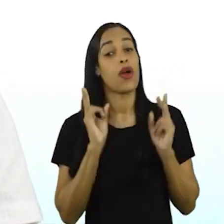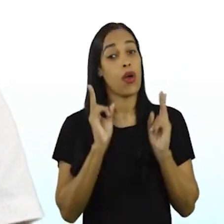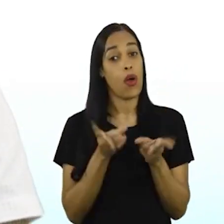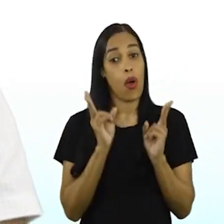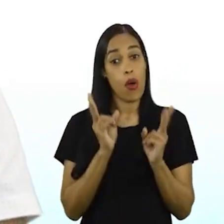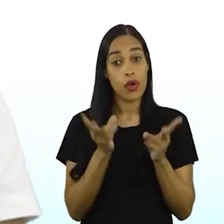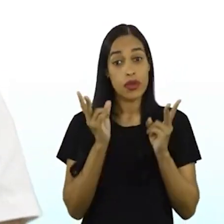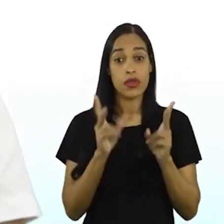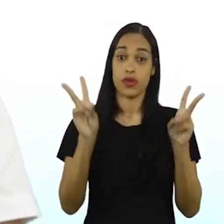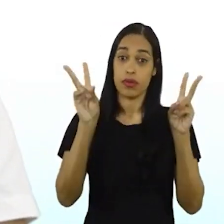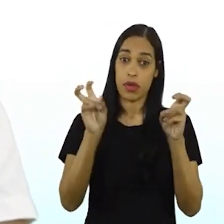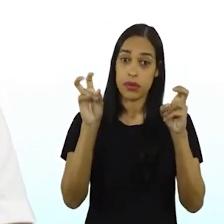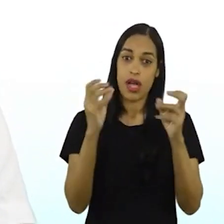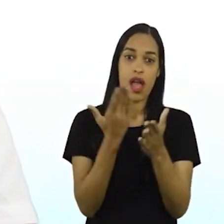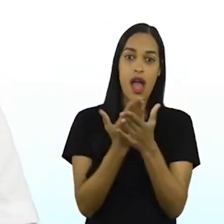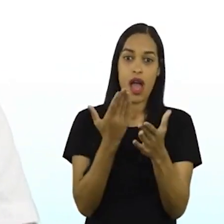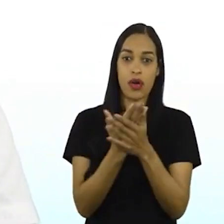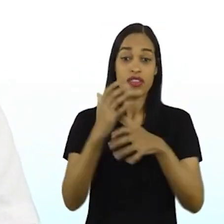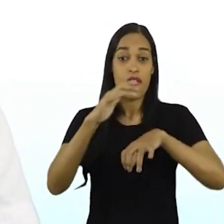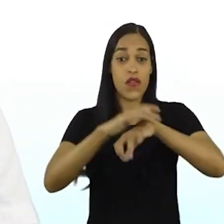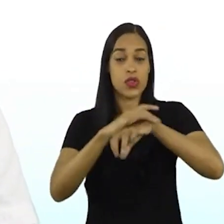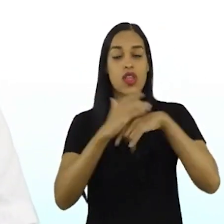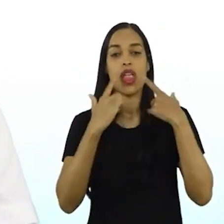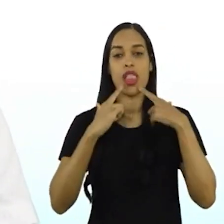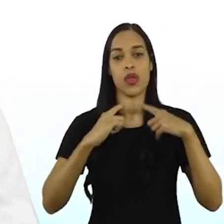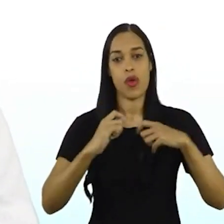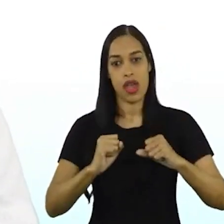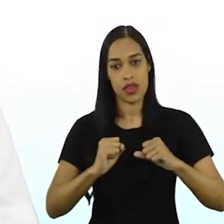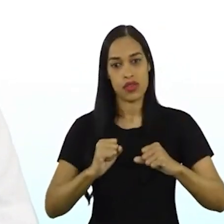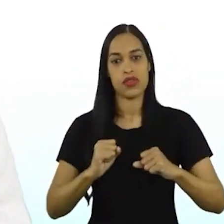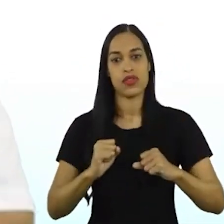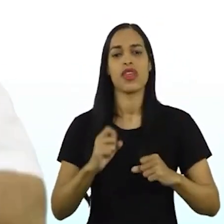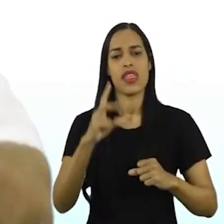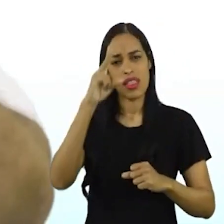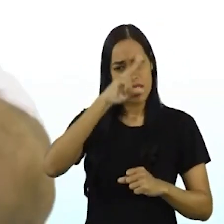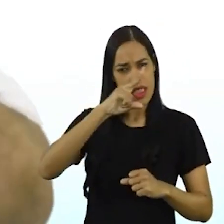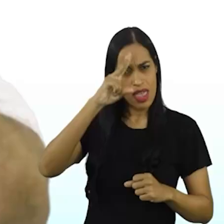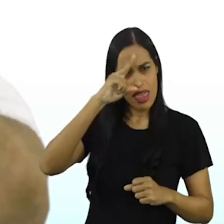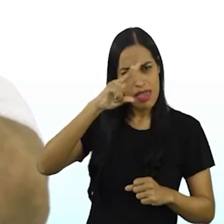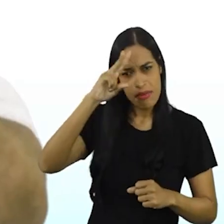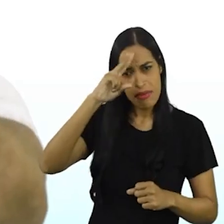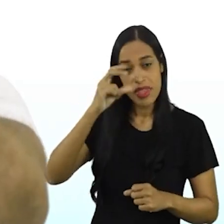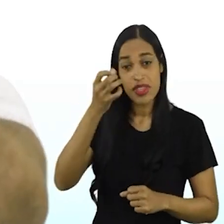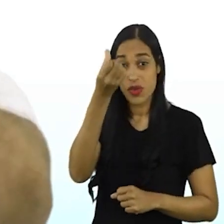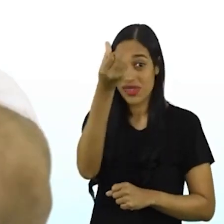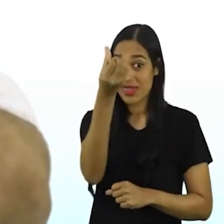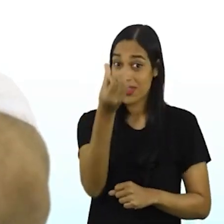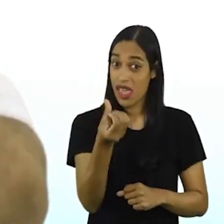Continuando nossa aula de funções da linguagem. Ó, lembra? São seis